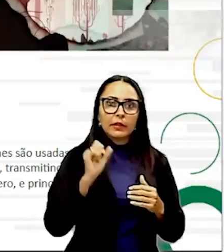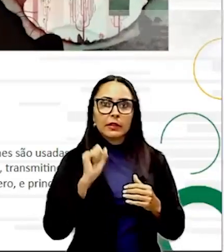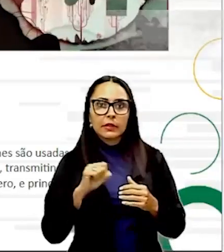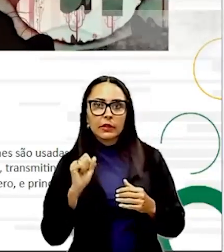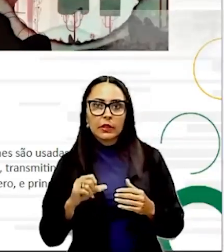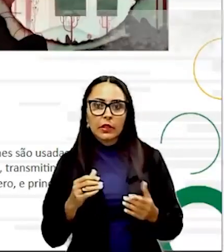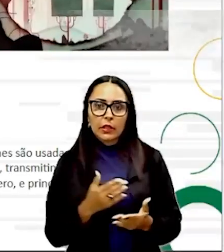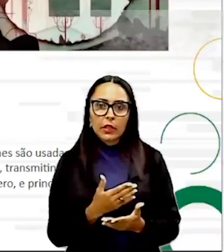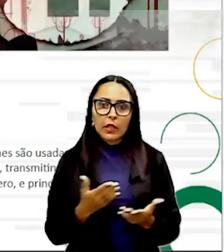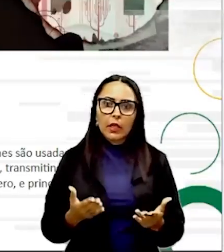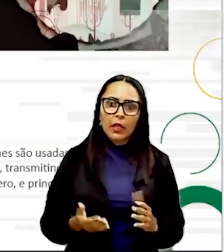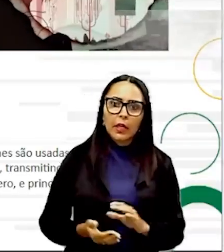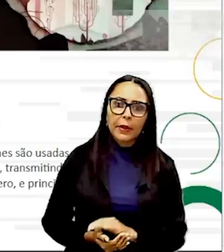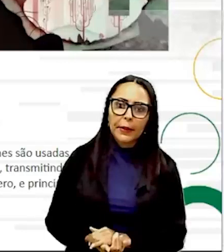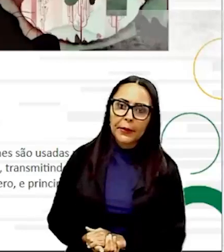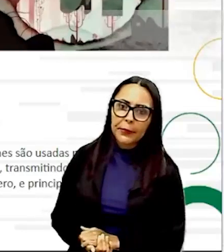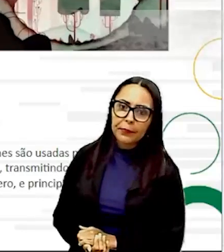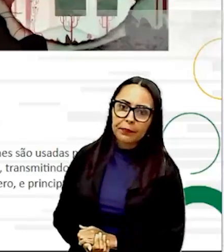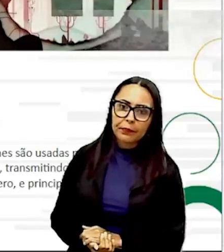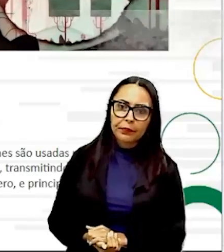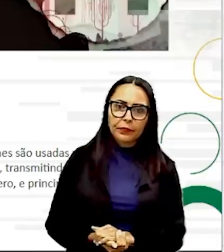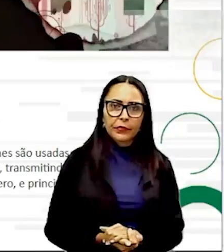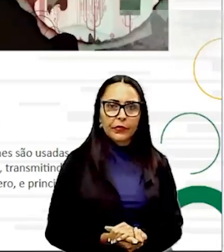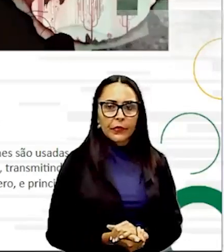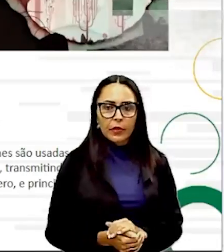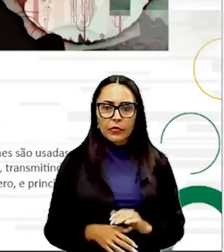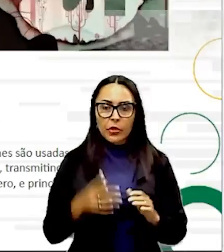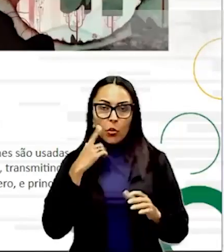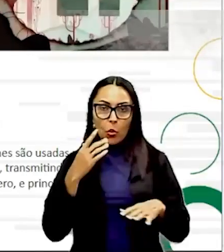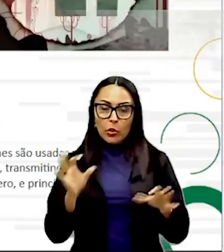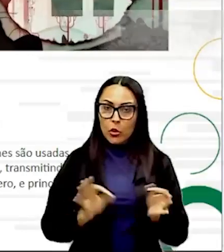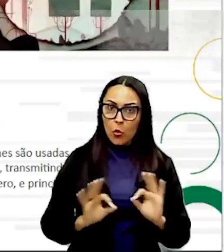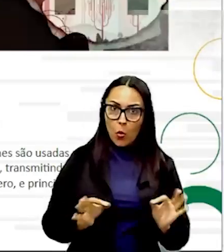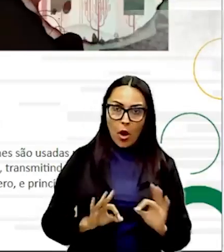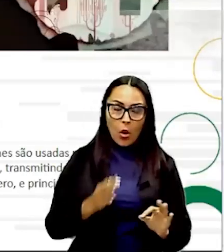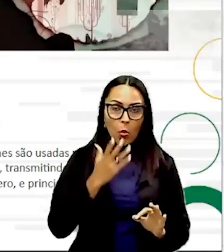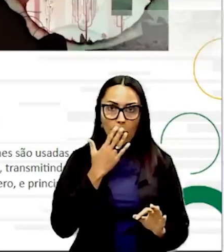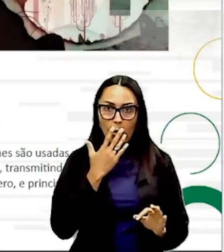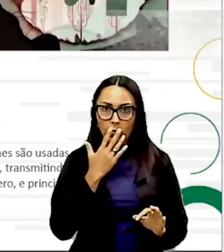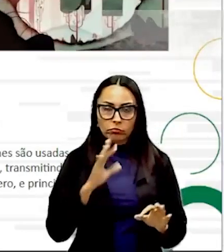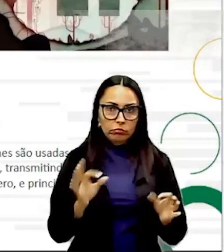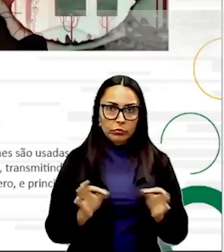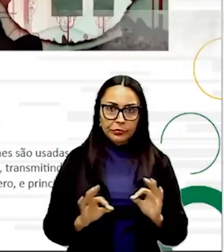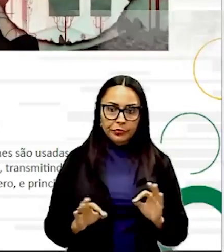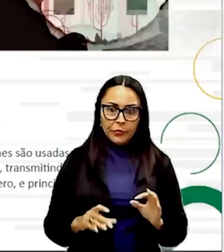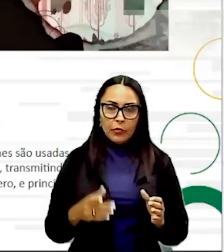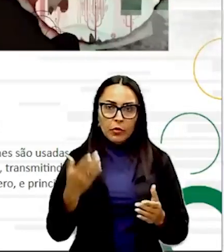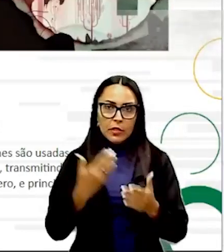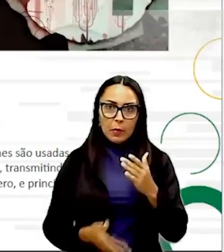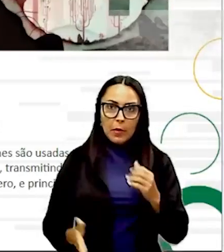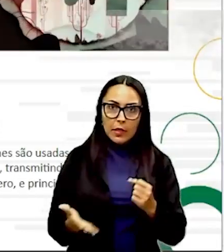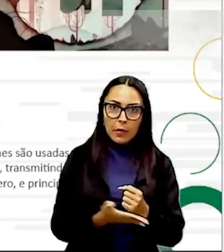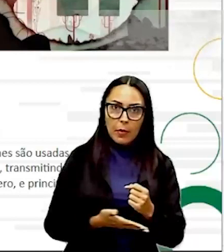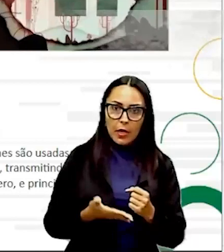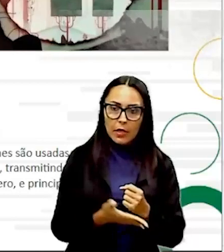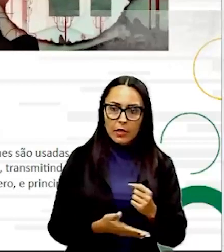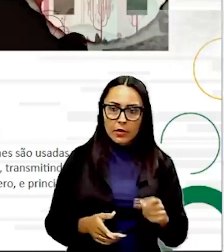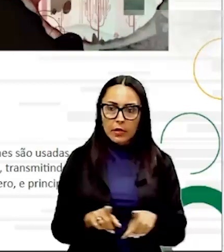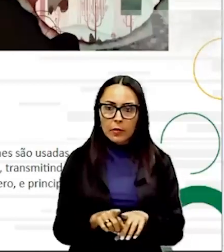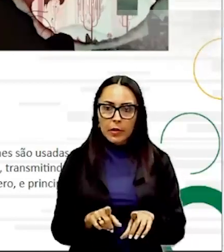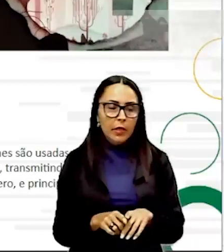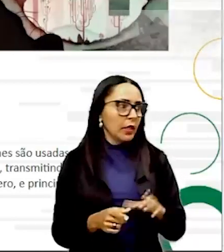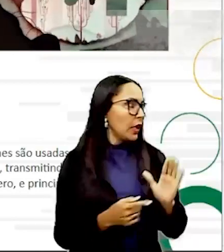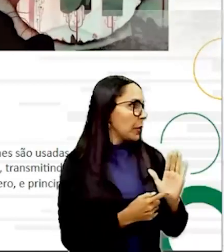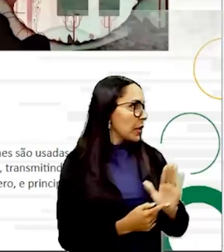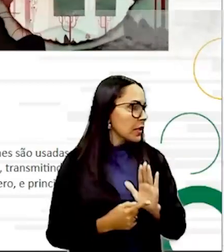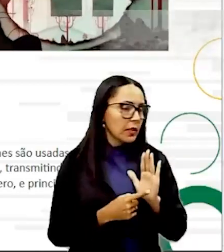você começa o jogo sem cor nenhuma. Você perde a base que você tinha, que no jogo é representado